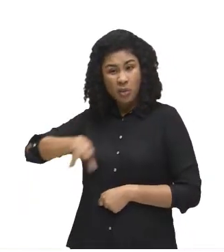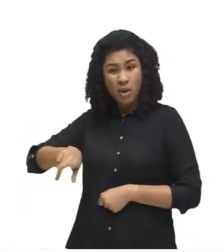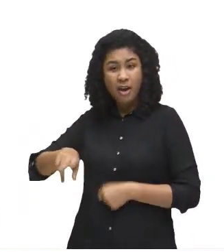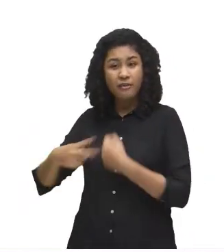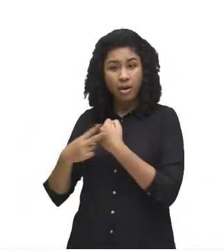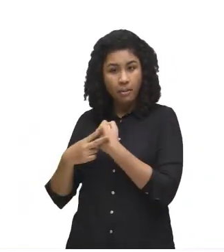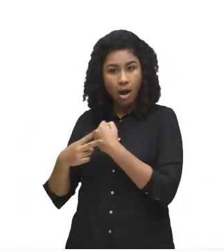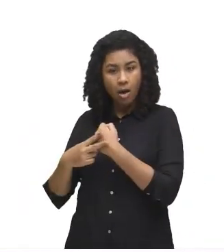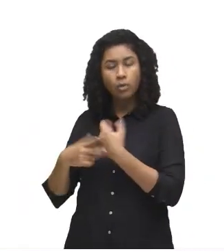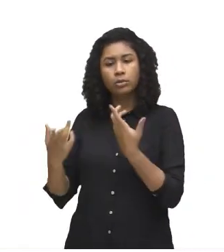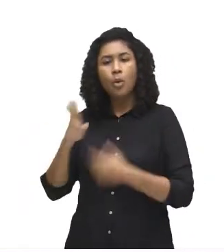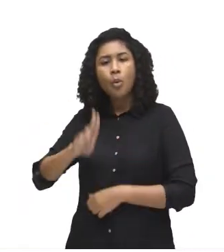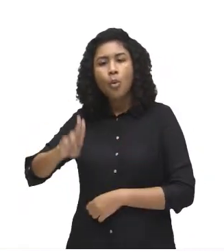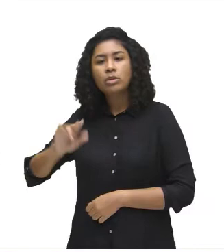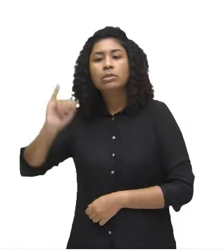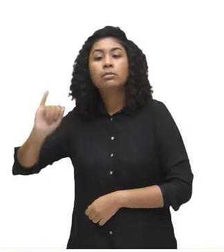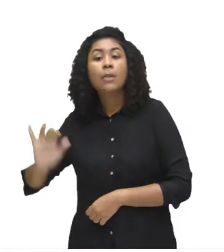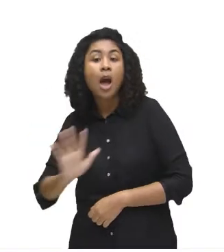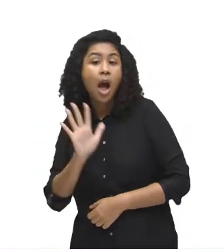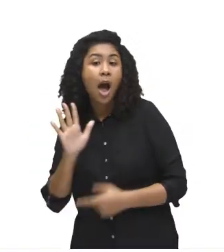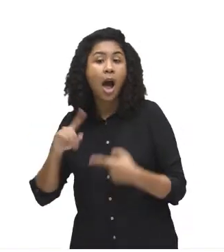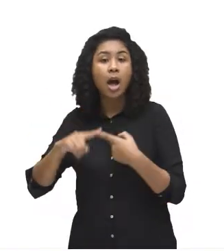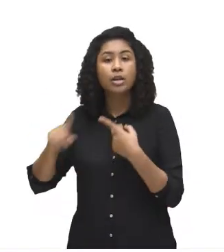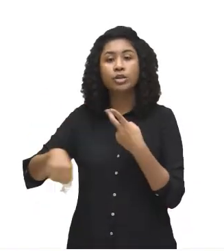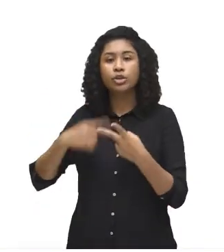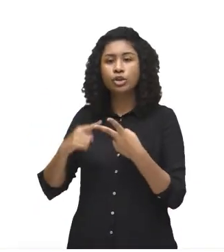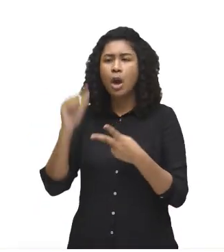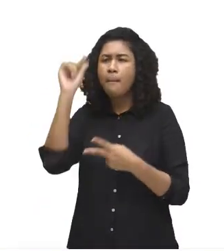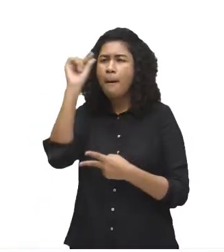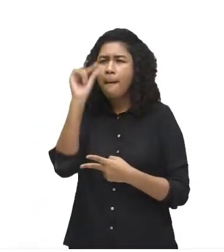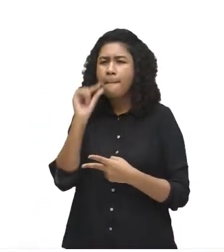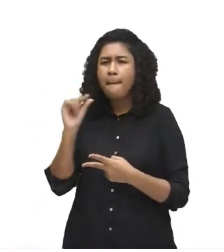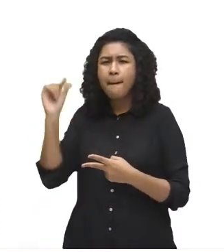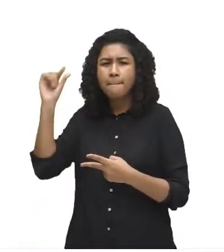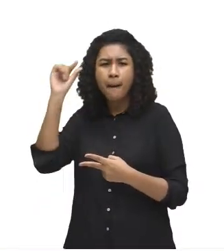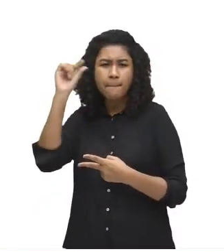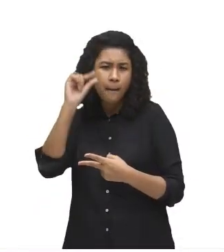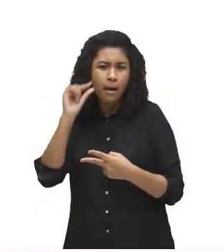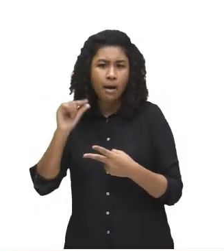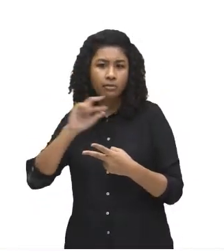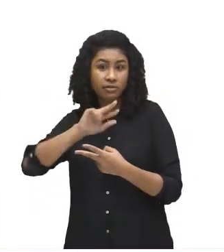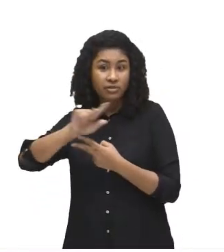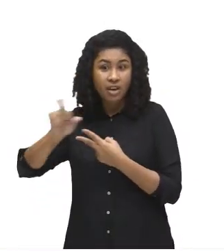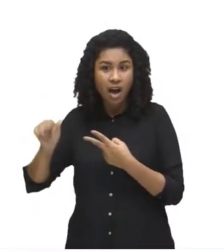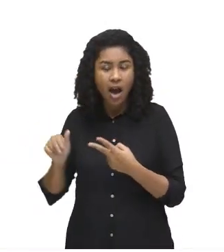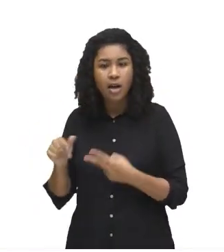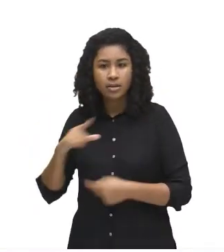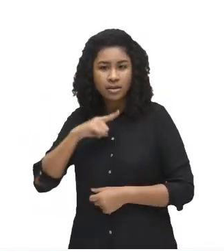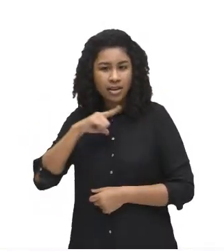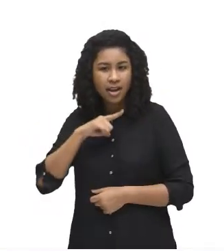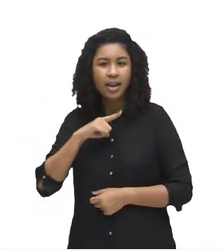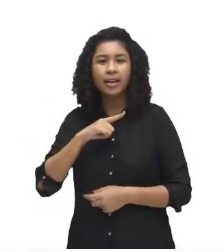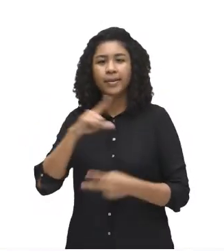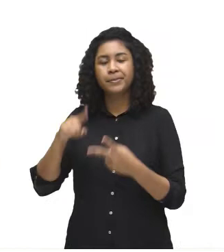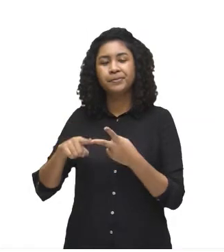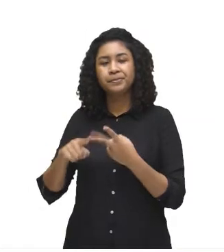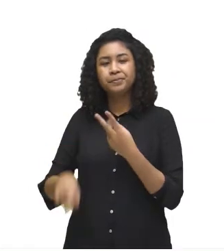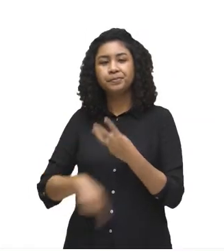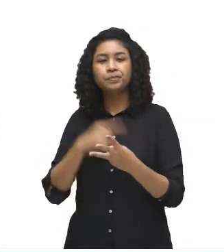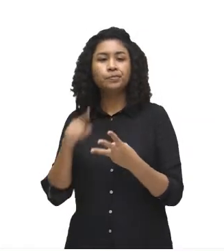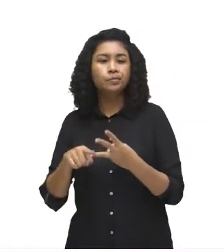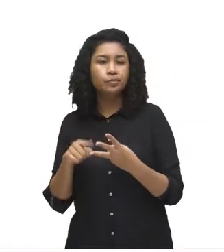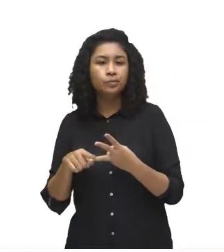as figurinhas, eu utilizo os mosaicos nos estádios, não é isso? As torcidas faziam ou voltarão a fazer isso,